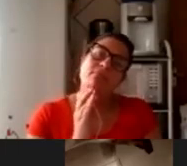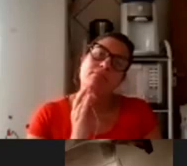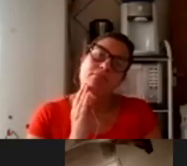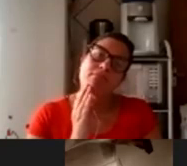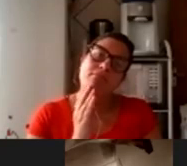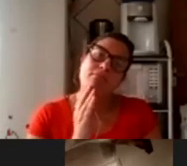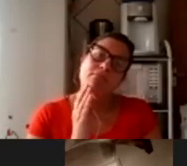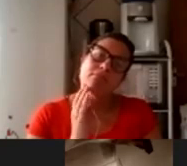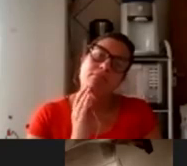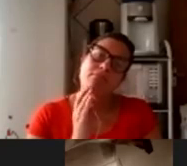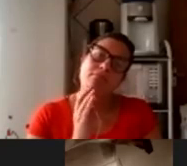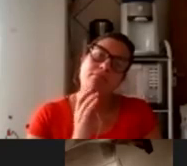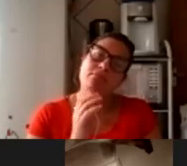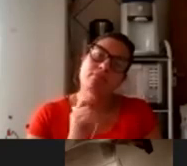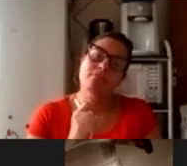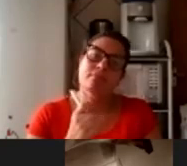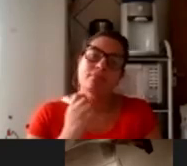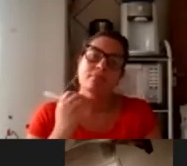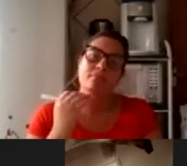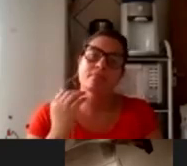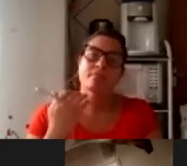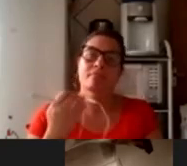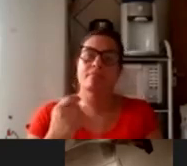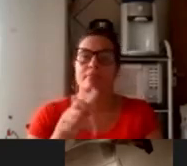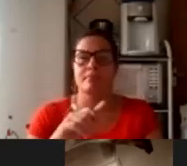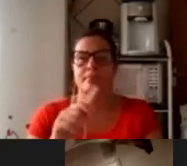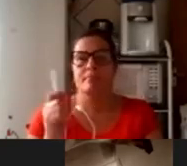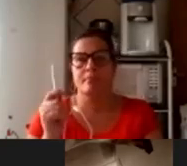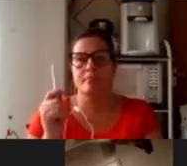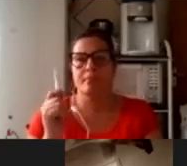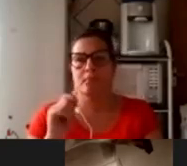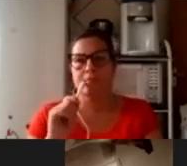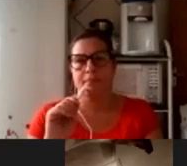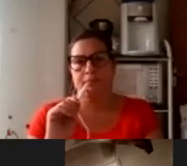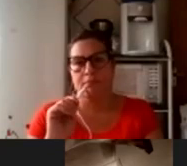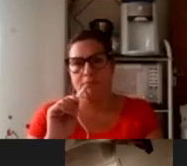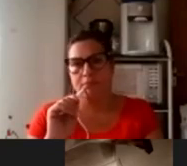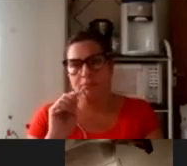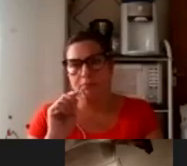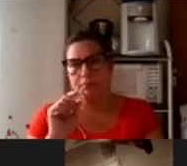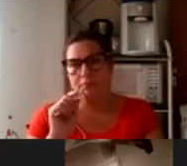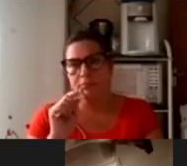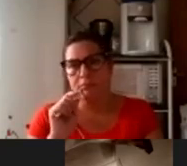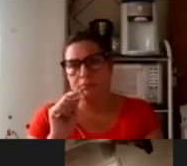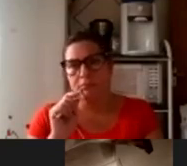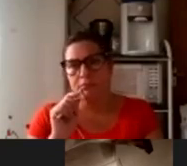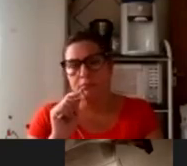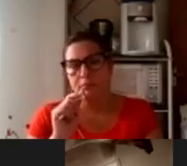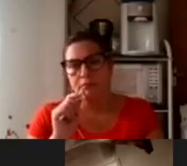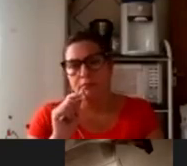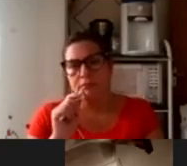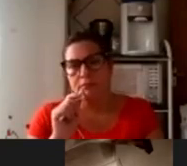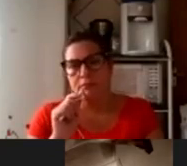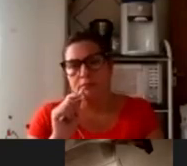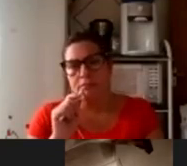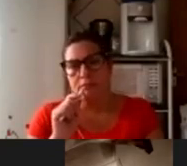daquele tempero tal. Quem já conhece uma pessoa assim? Aí você vai na casa dessa colega, desse amigo, né? E você